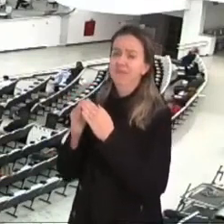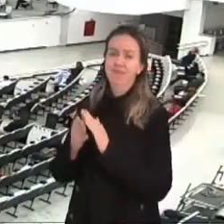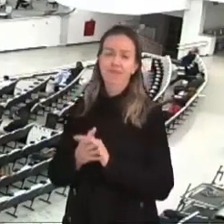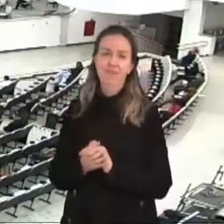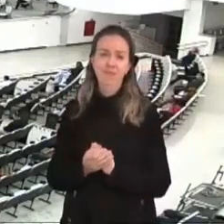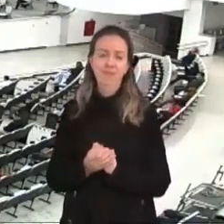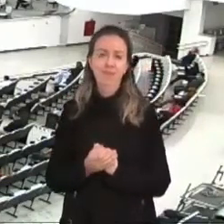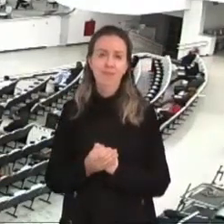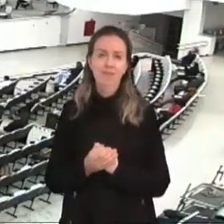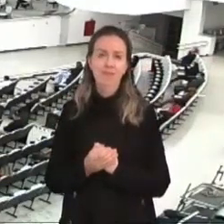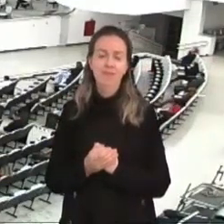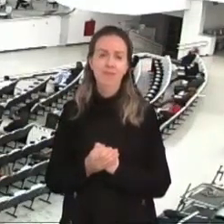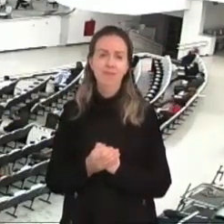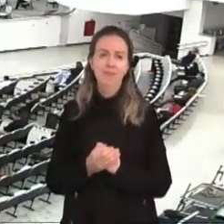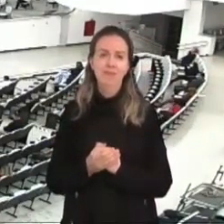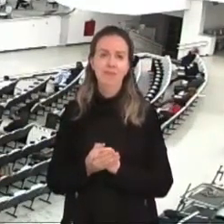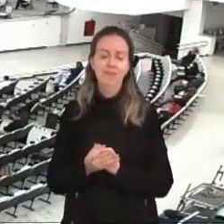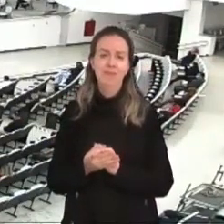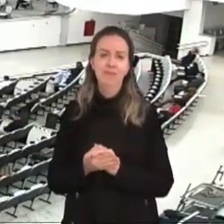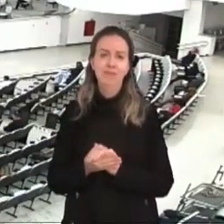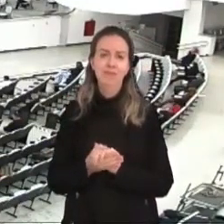ainda, esse ainda quer dizer